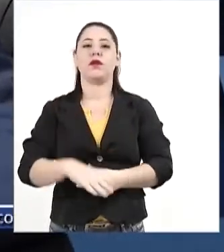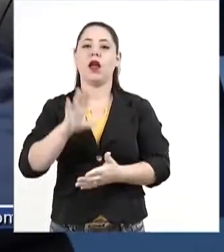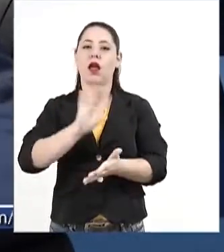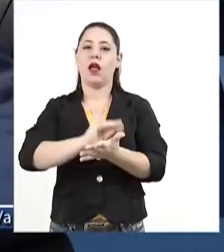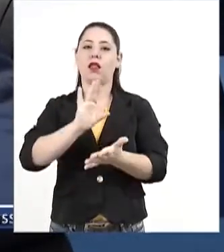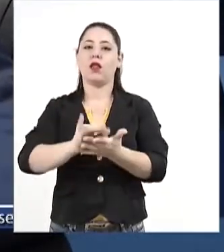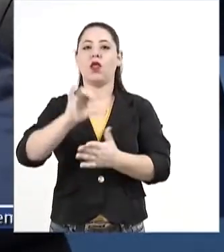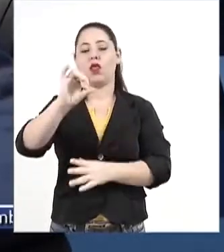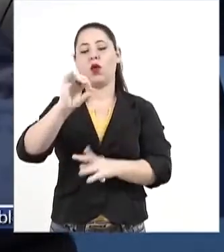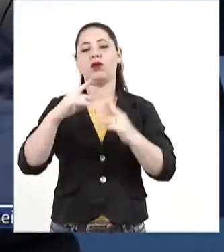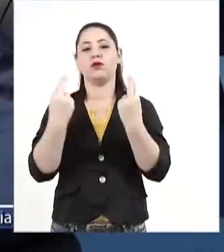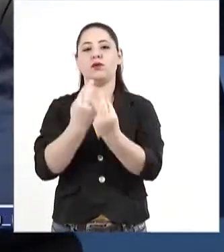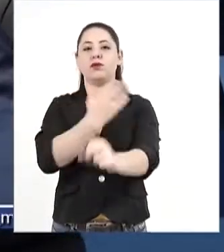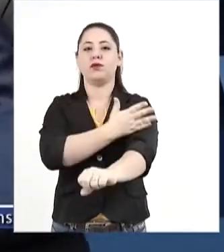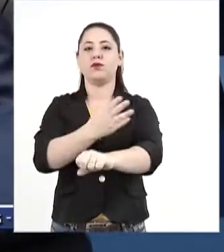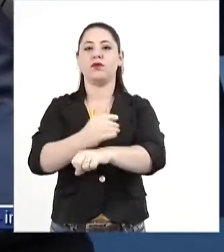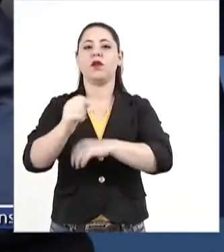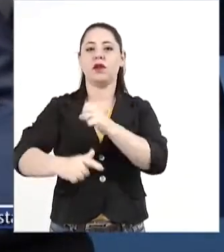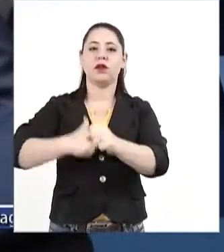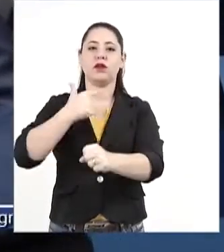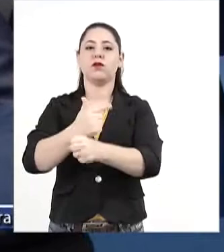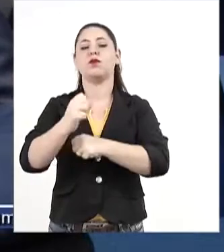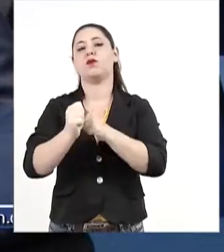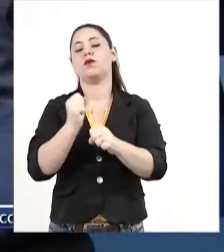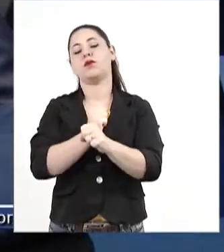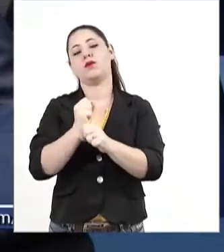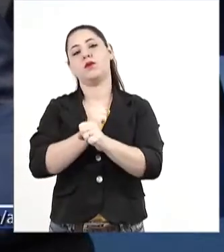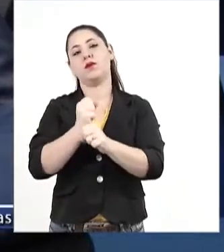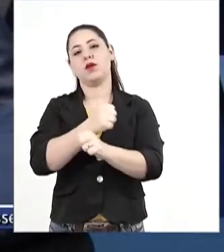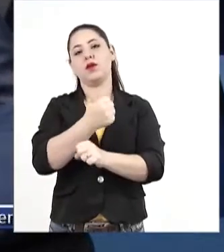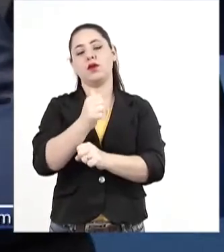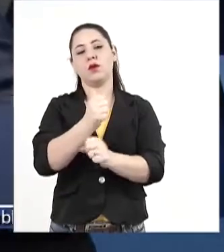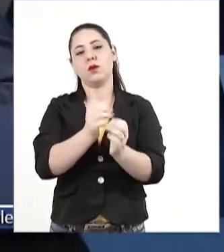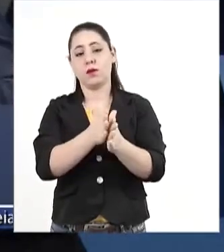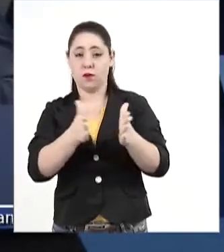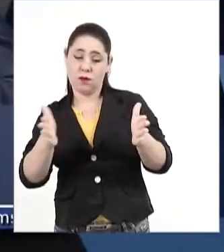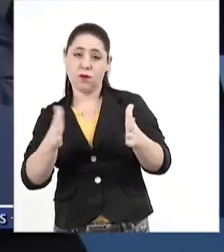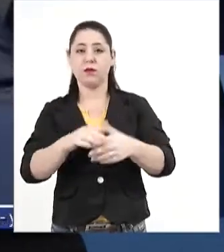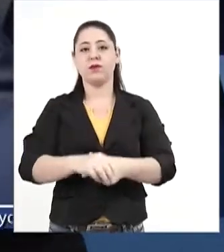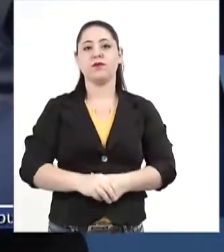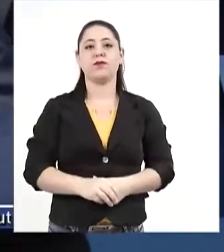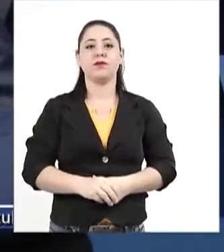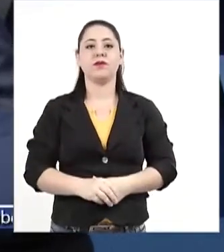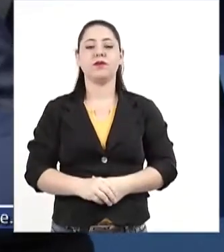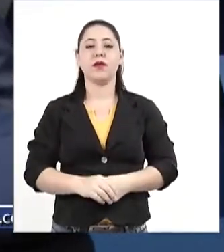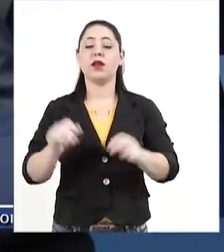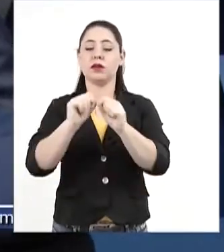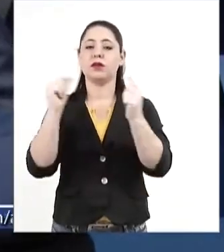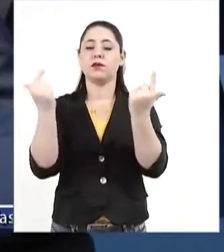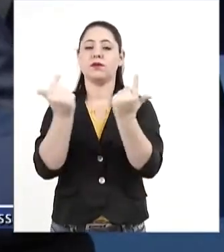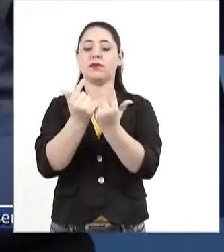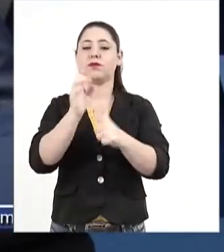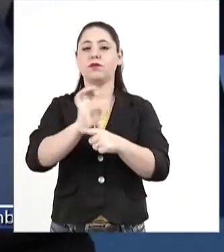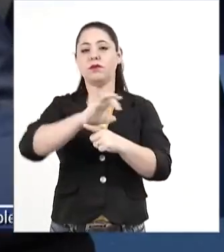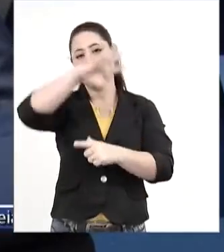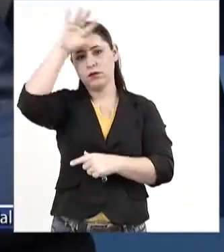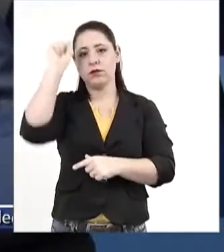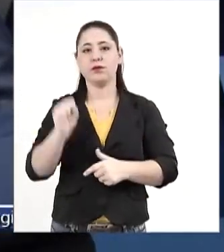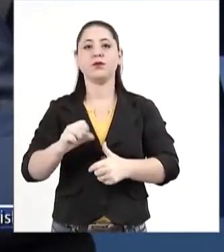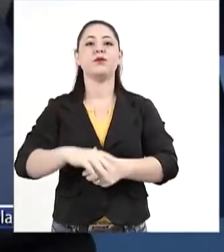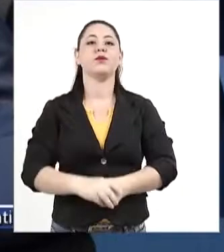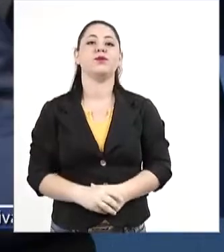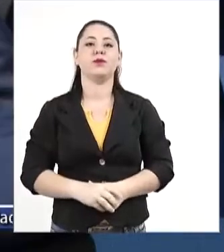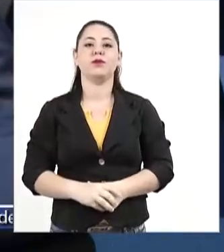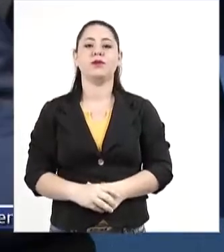9ª sessão ordinária, da 2ª sessão legislativa da 11ª legislatura da Assembleia Legislativa do Estado de Mato Grosso do